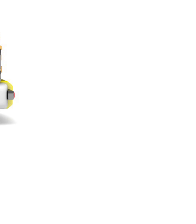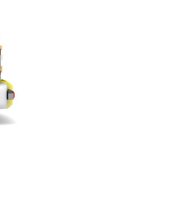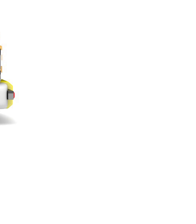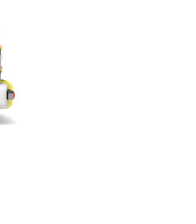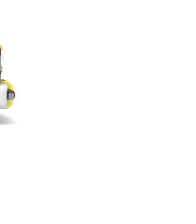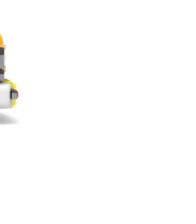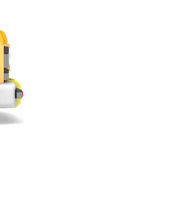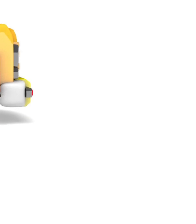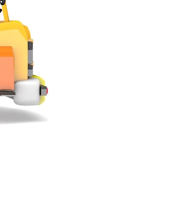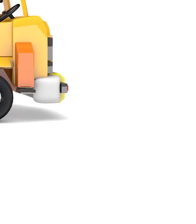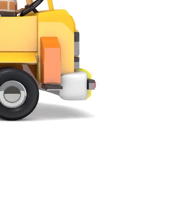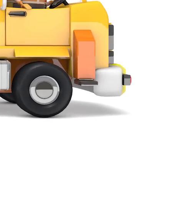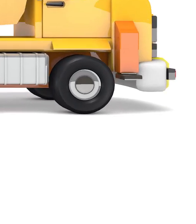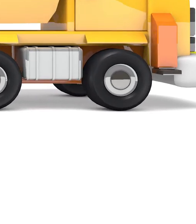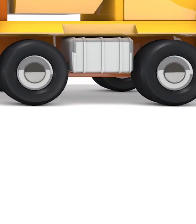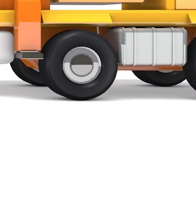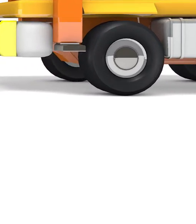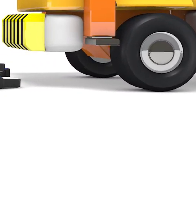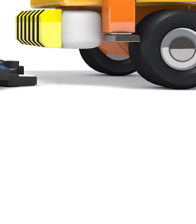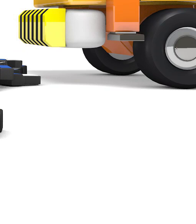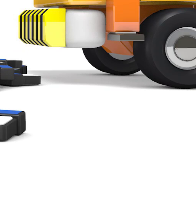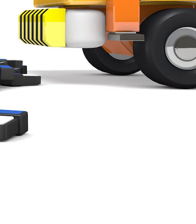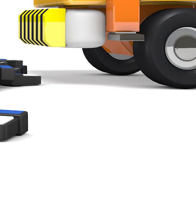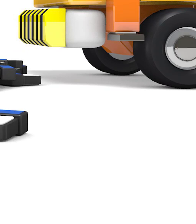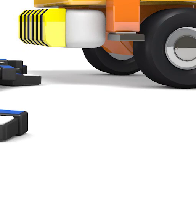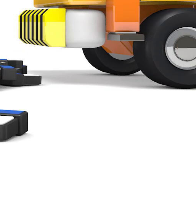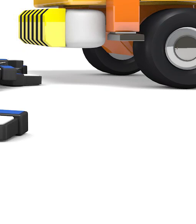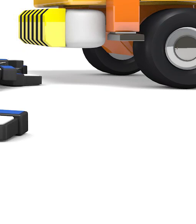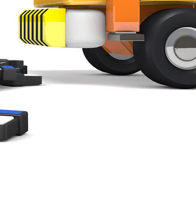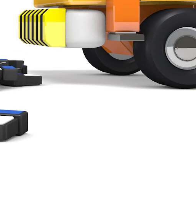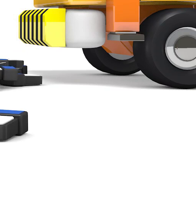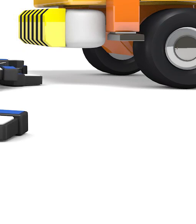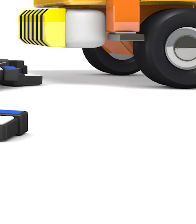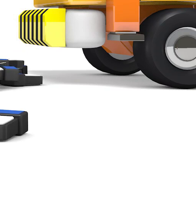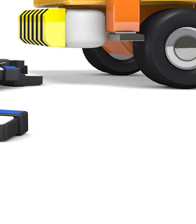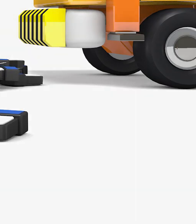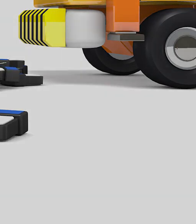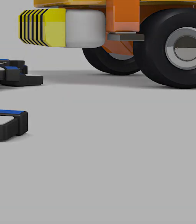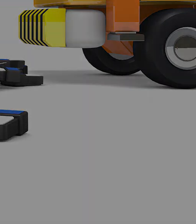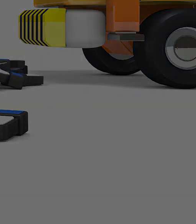Amiguinho, dê um like nesse vídeo e se inscreva no canal.